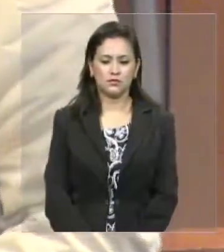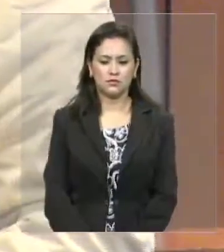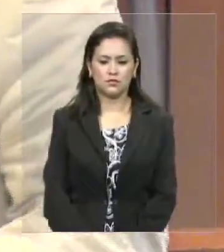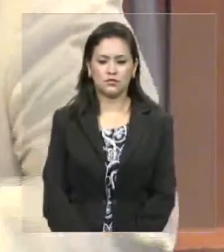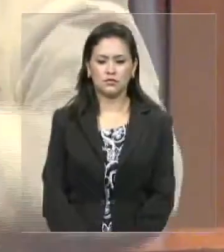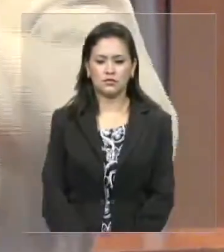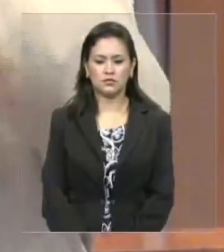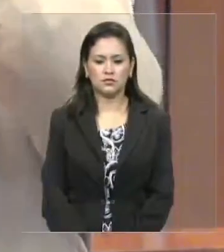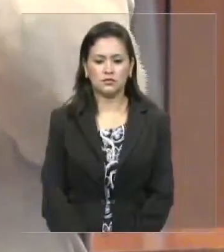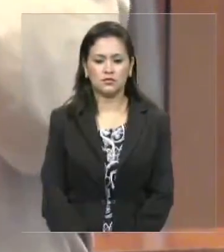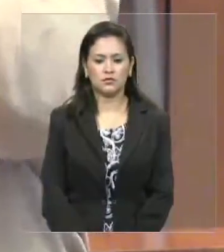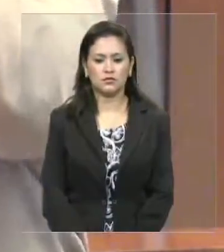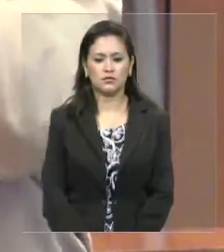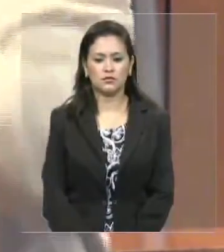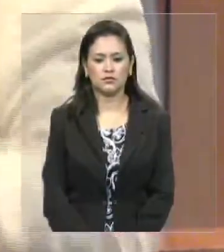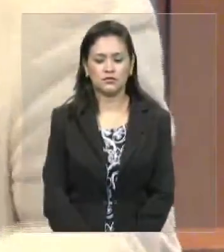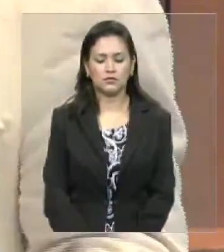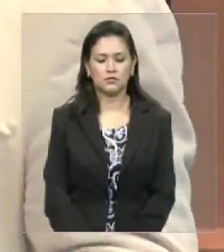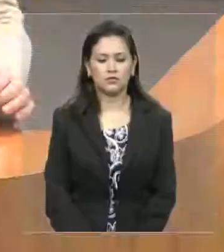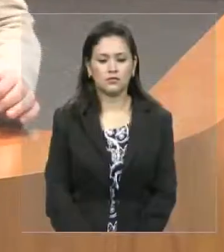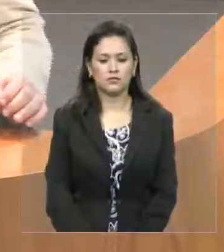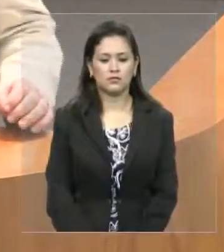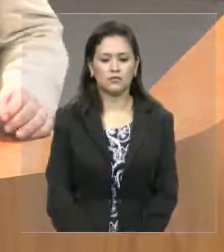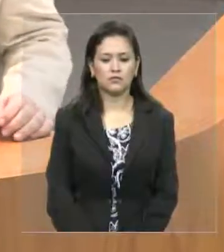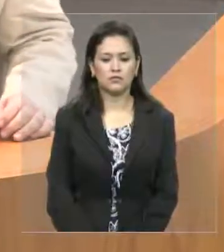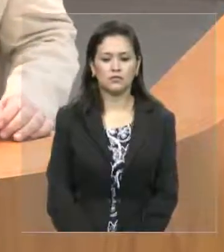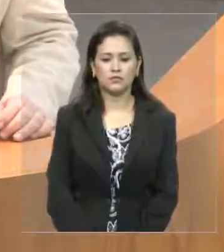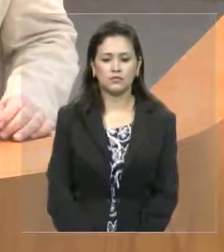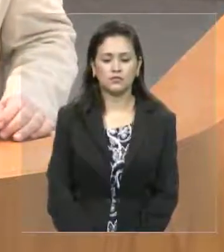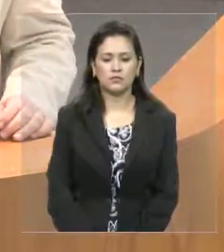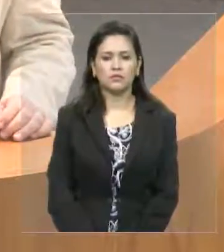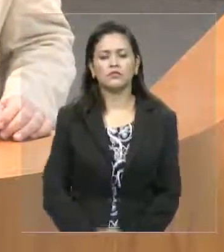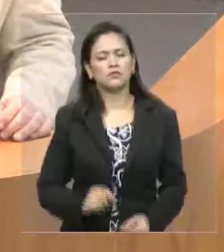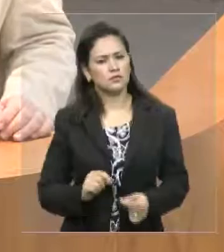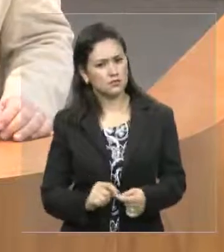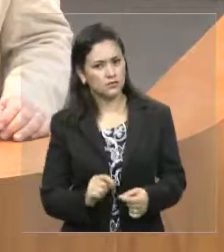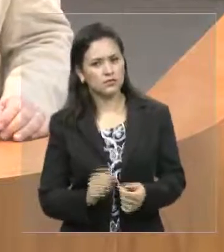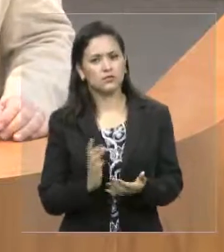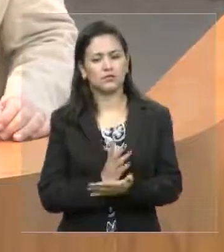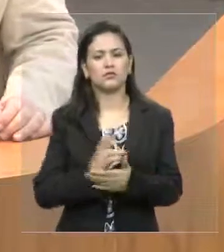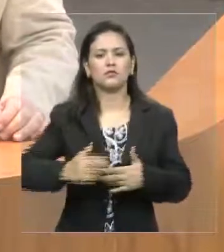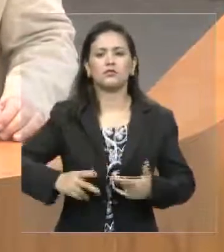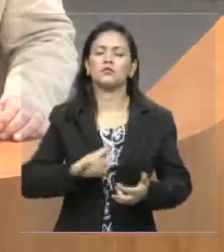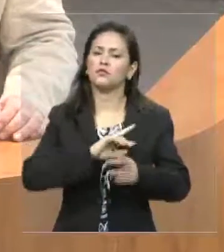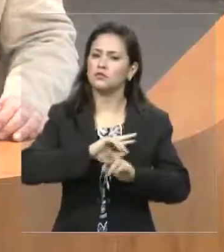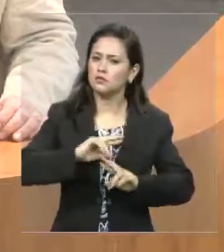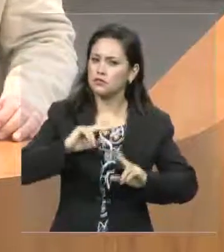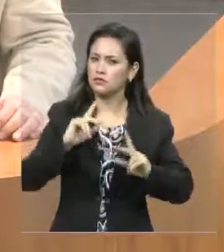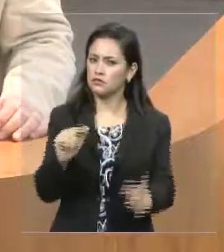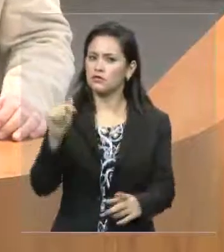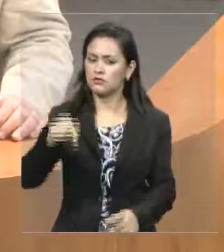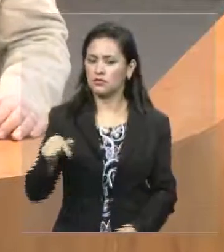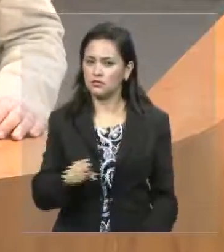tem quebrado alguns parâmetros nesta cidade.